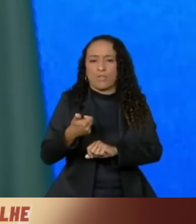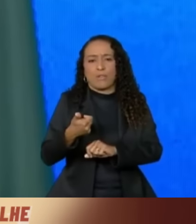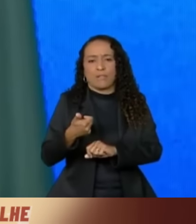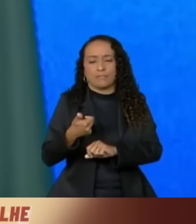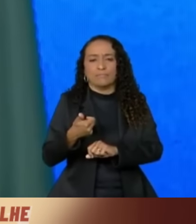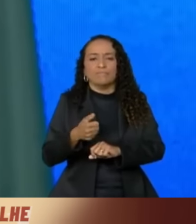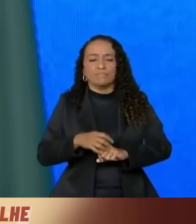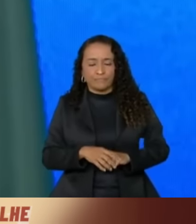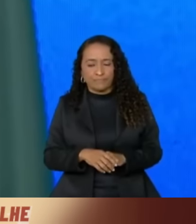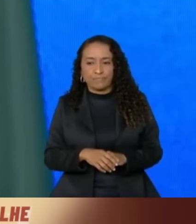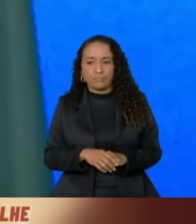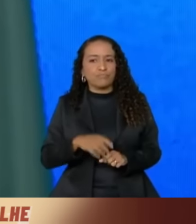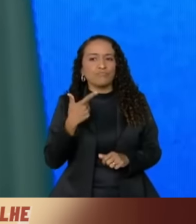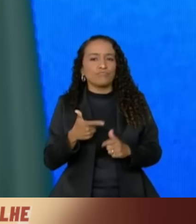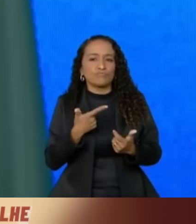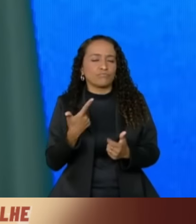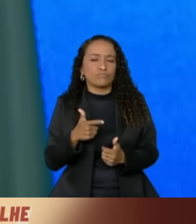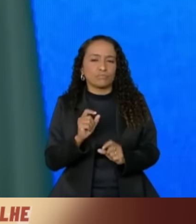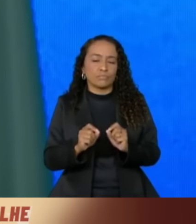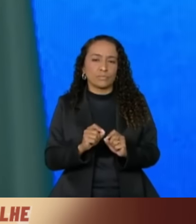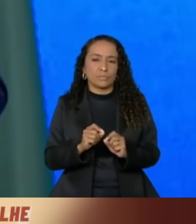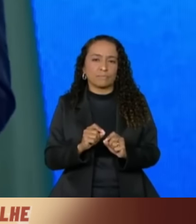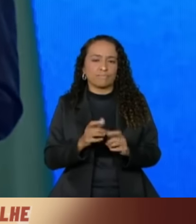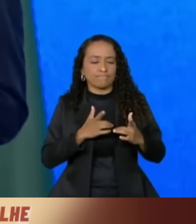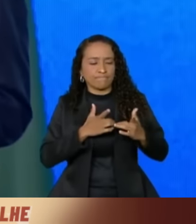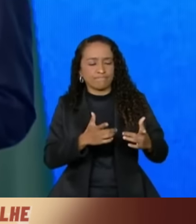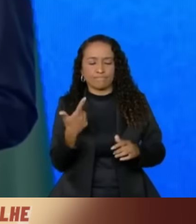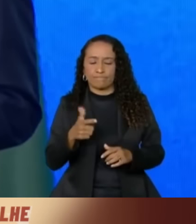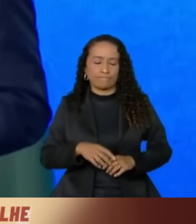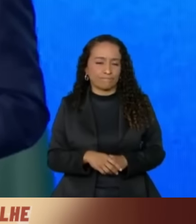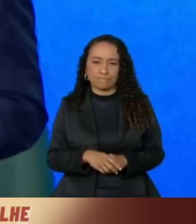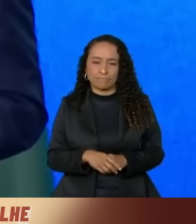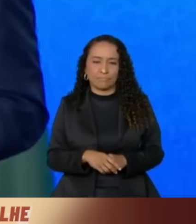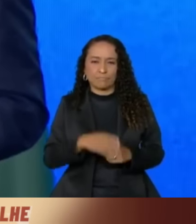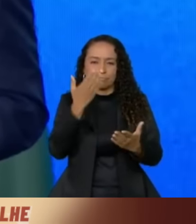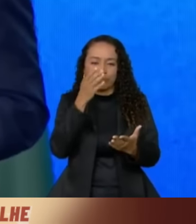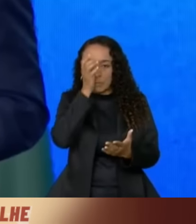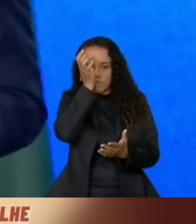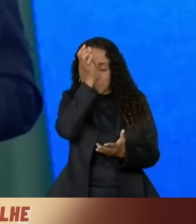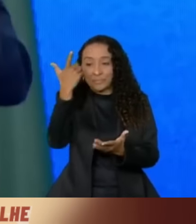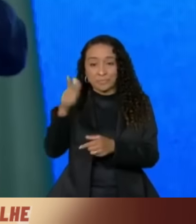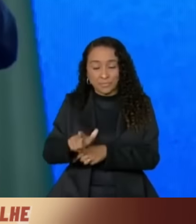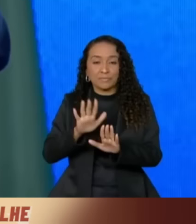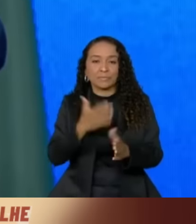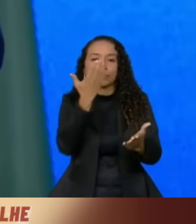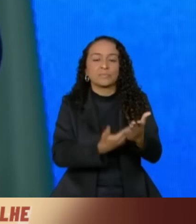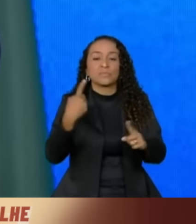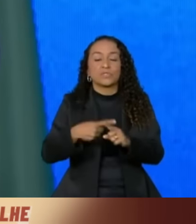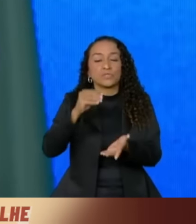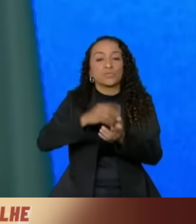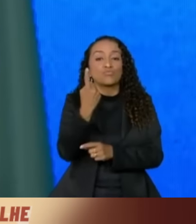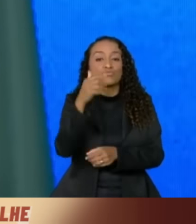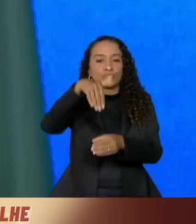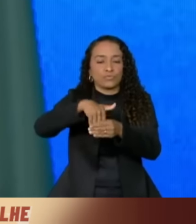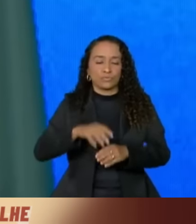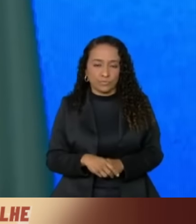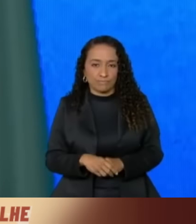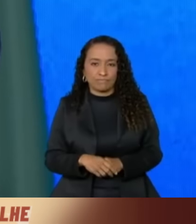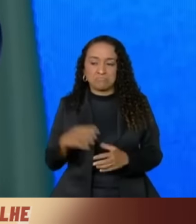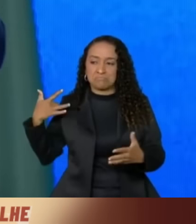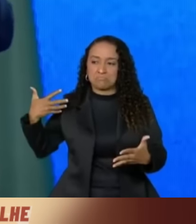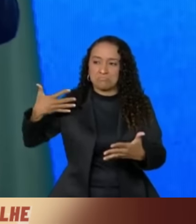qualidade. Não tiveram compaixão. Perdemos, ganhamos, mas perdemos porque faltou um voto. E